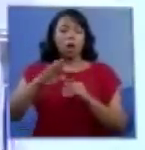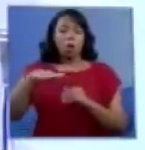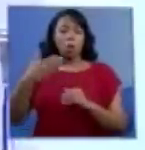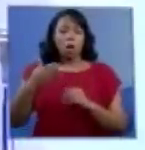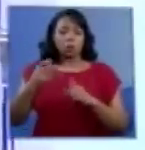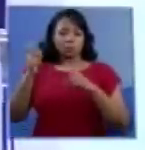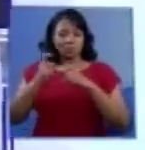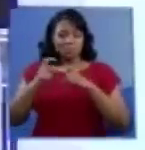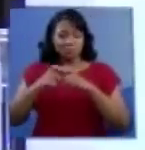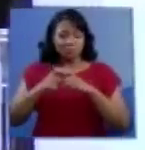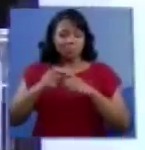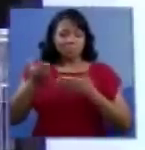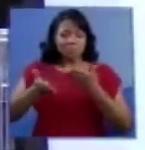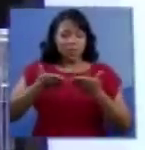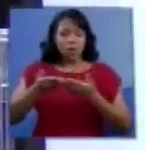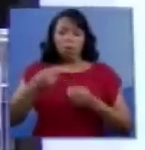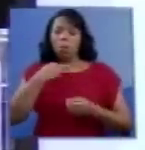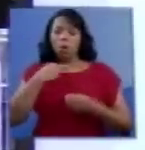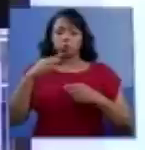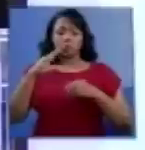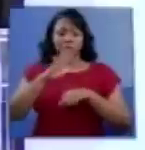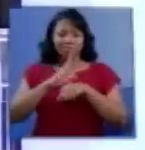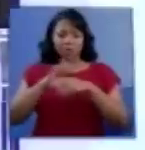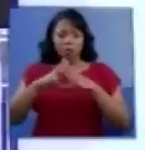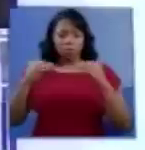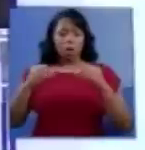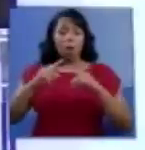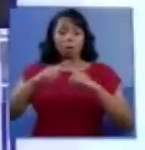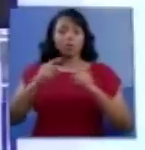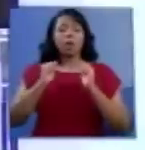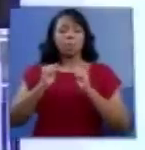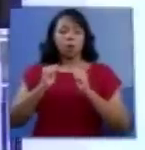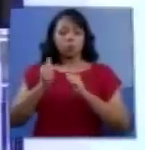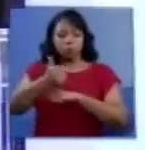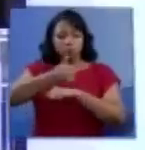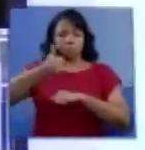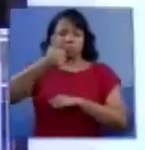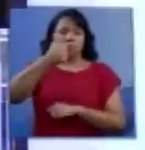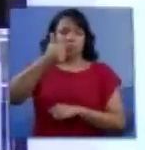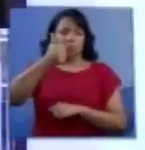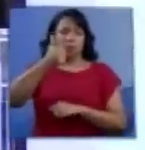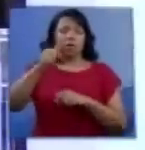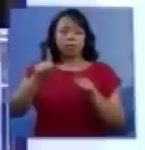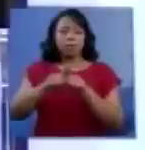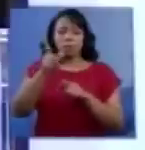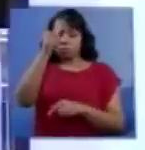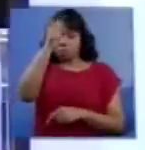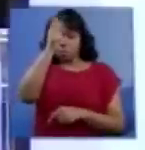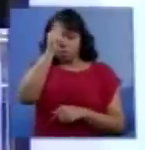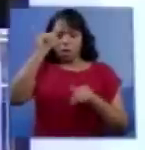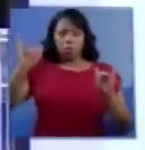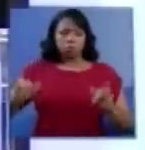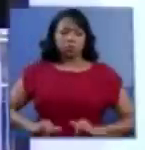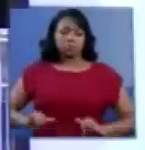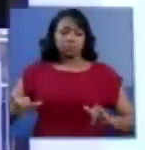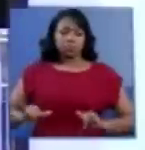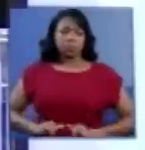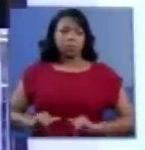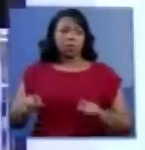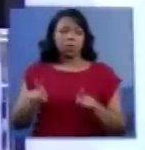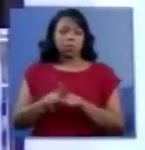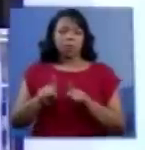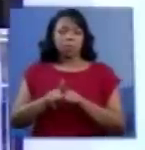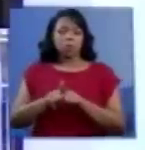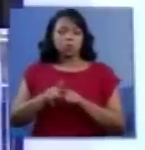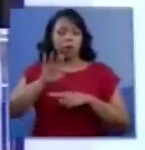medicina não pode curar ela ainda pode fazer mu coisa pode aliviar o sofrimento pode